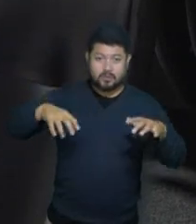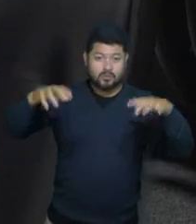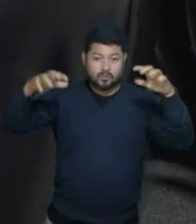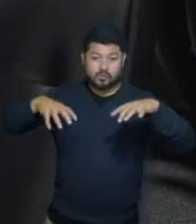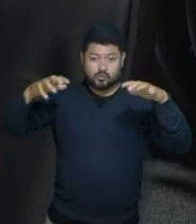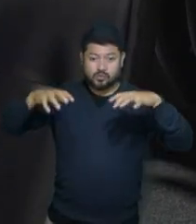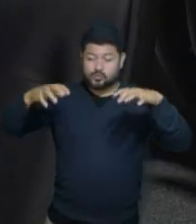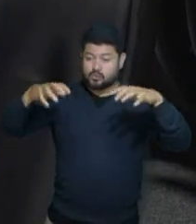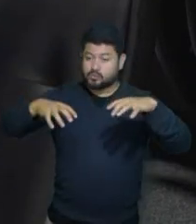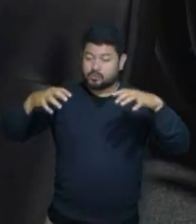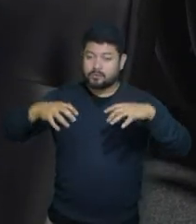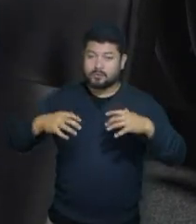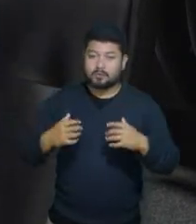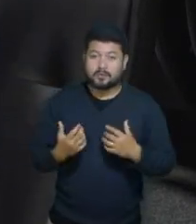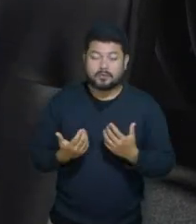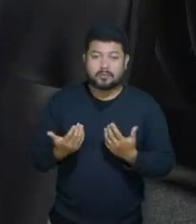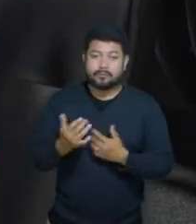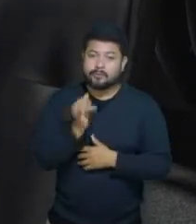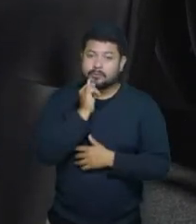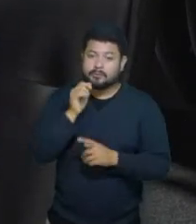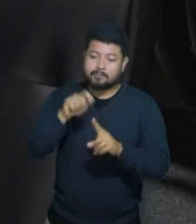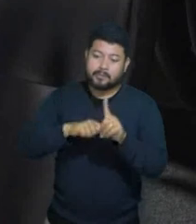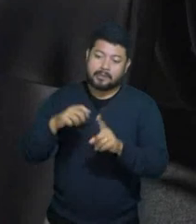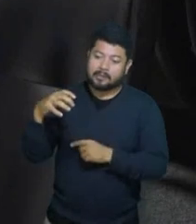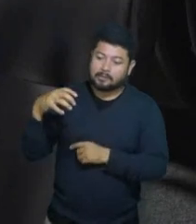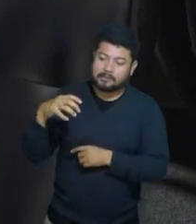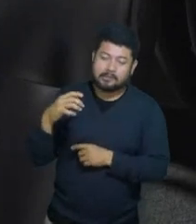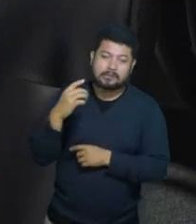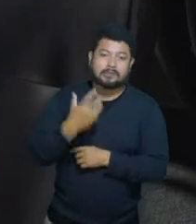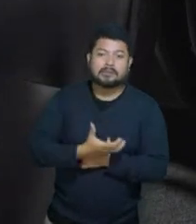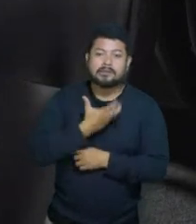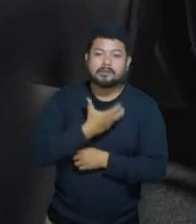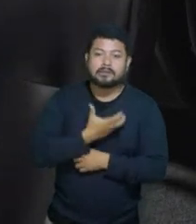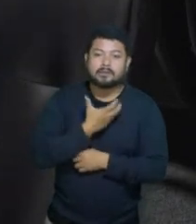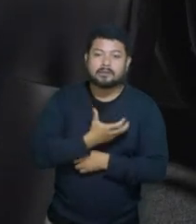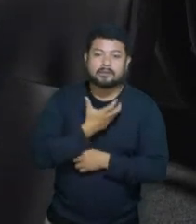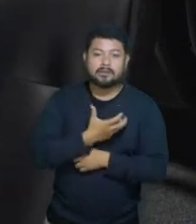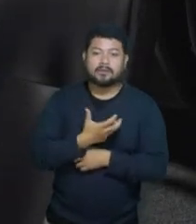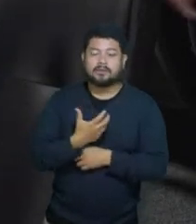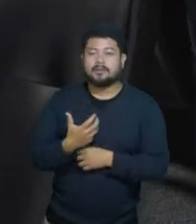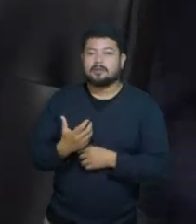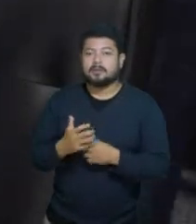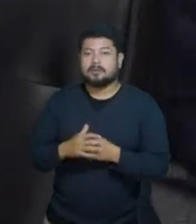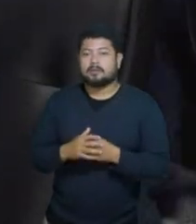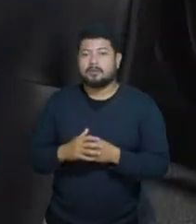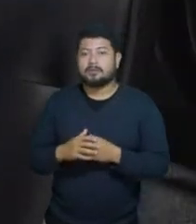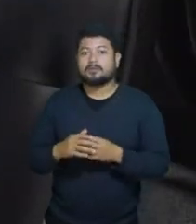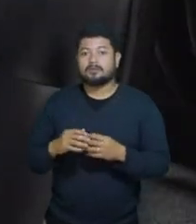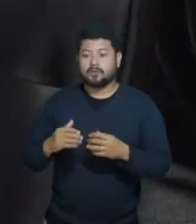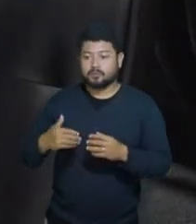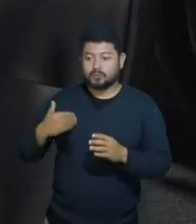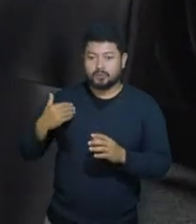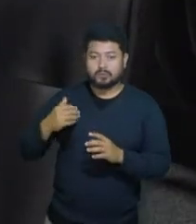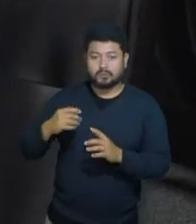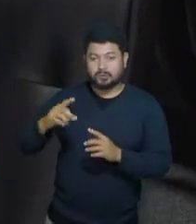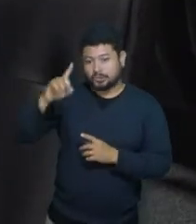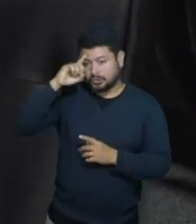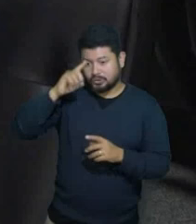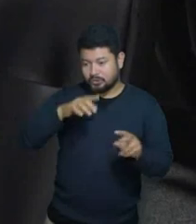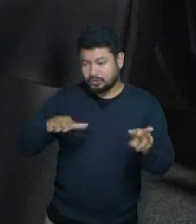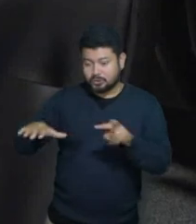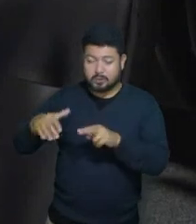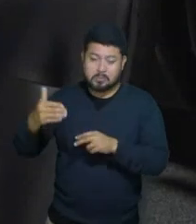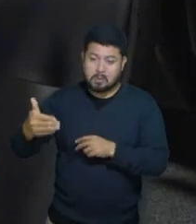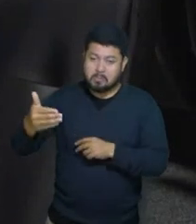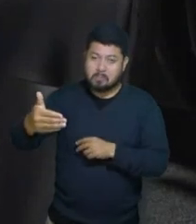durante um período neutro, mas no mês de dezembro, com chuvas extremas e frequentes. E a